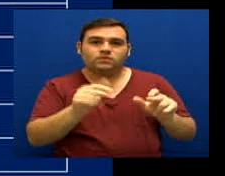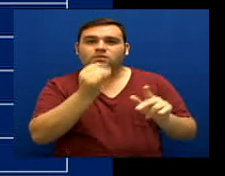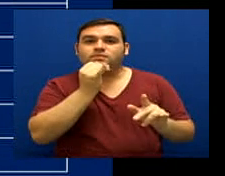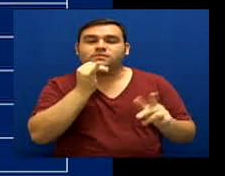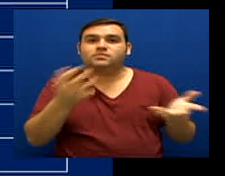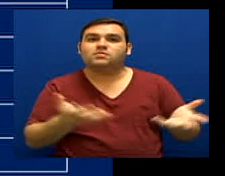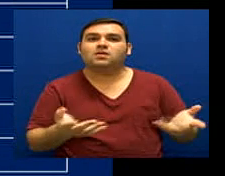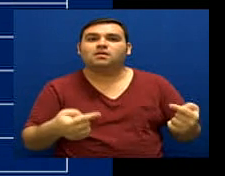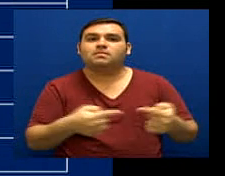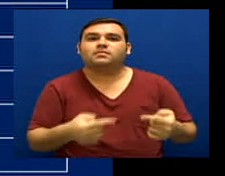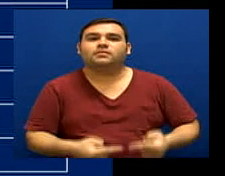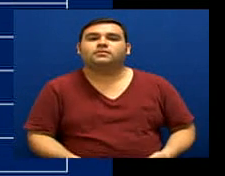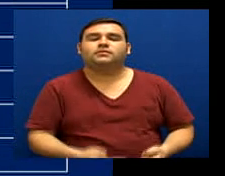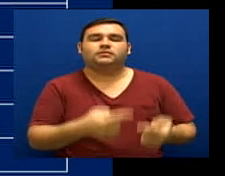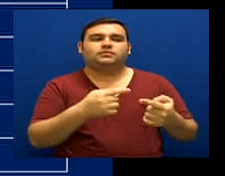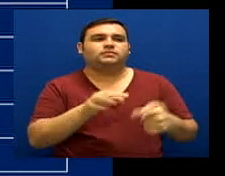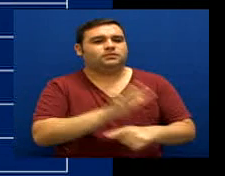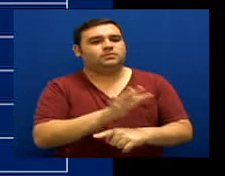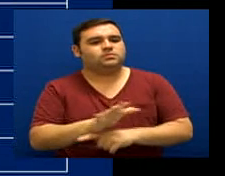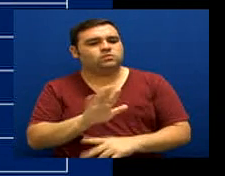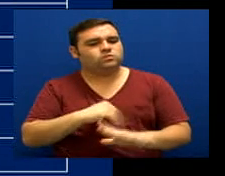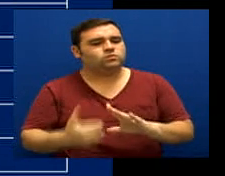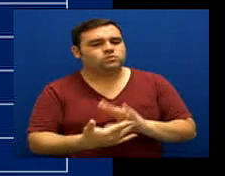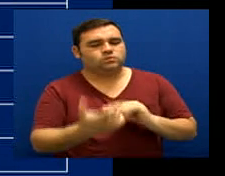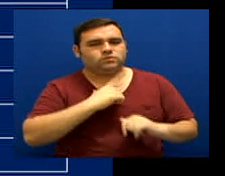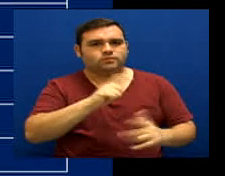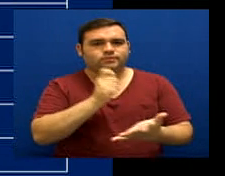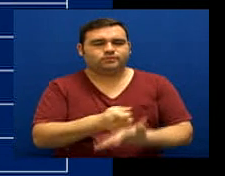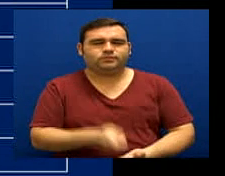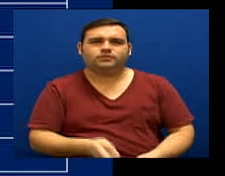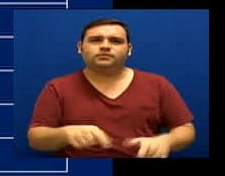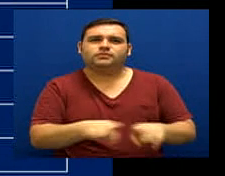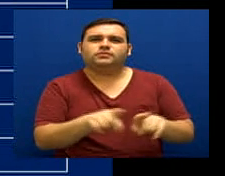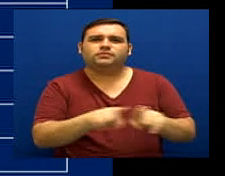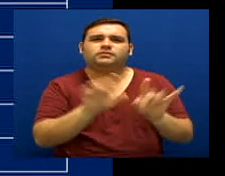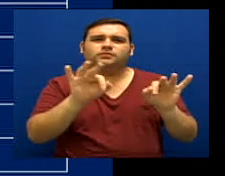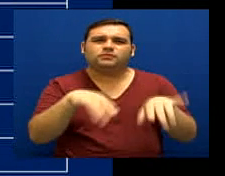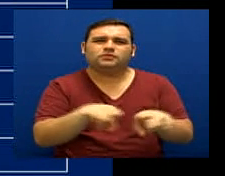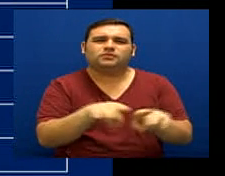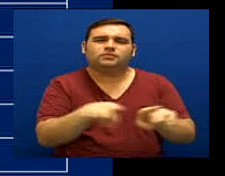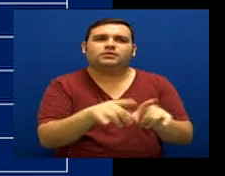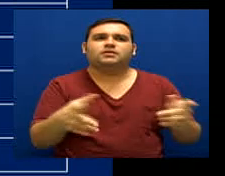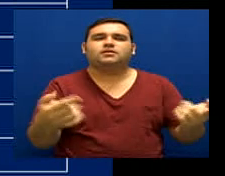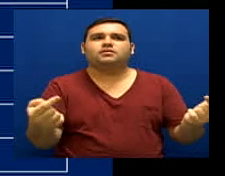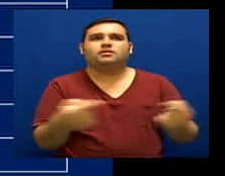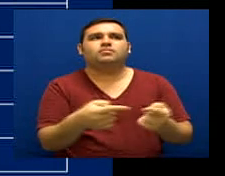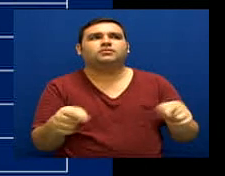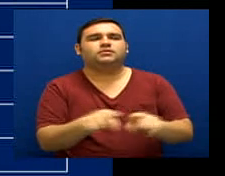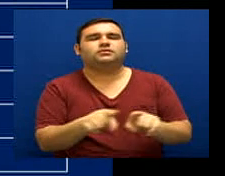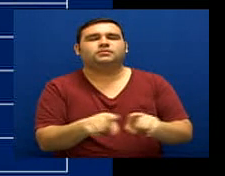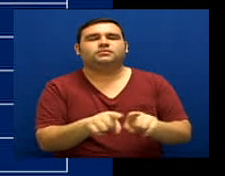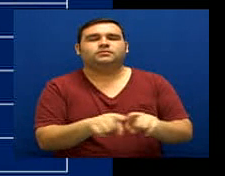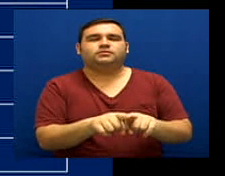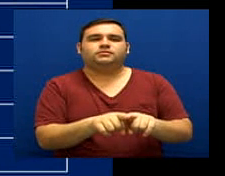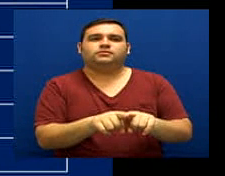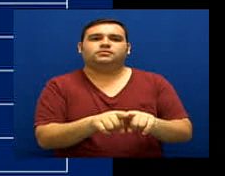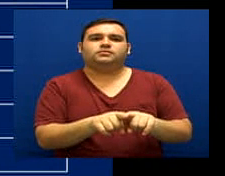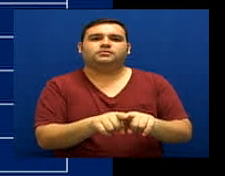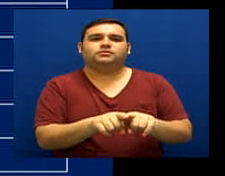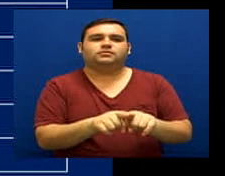específico agora das contratações e de auxiliares de educação é a questão da data também da